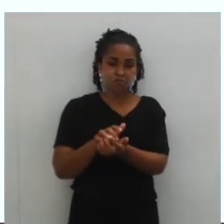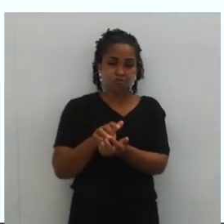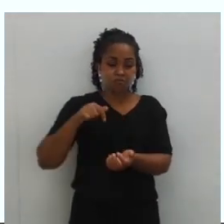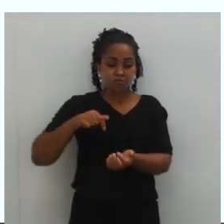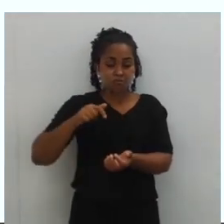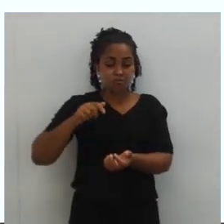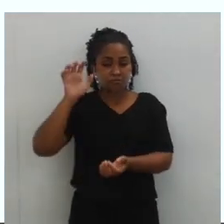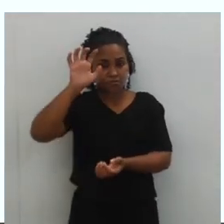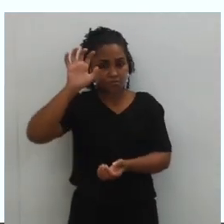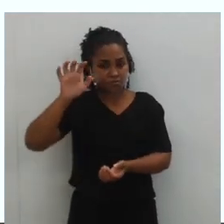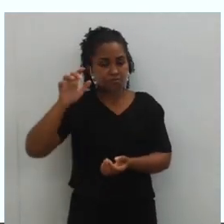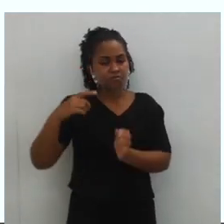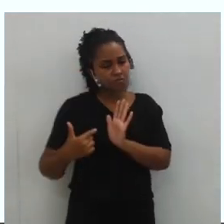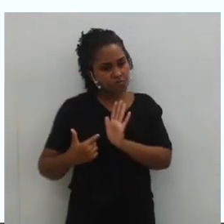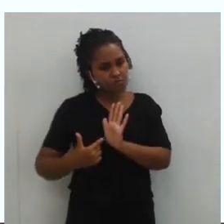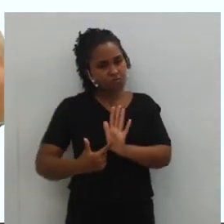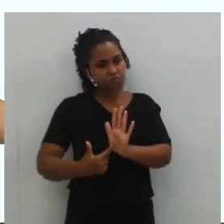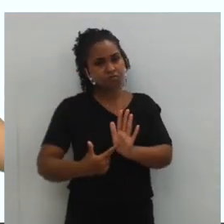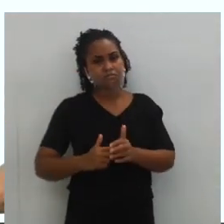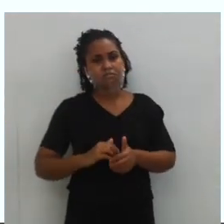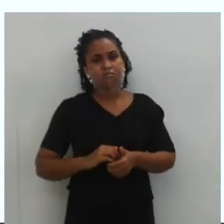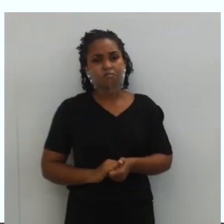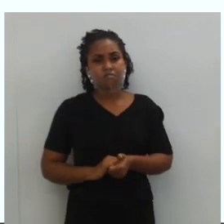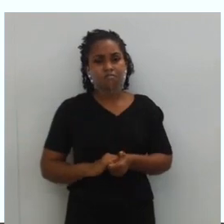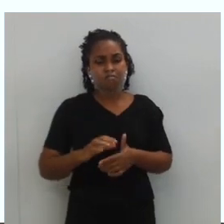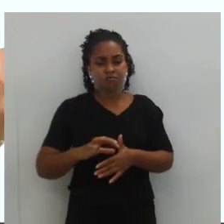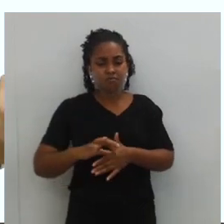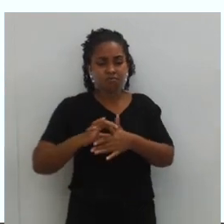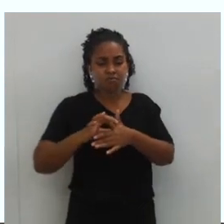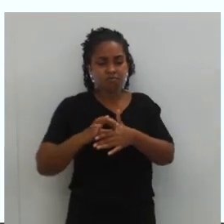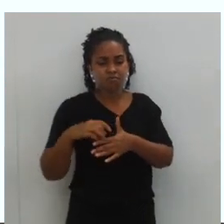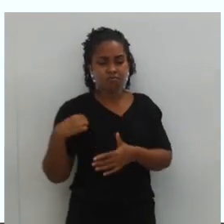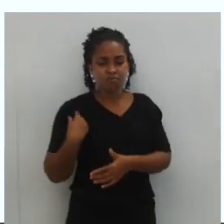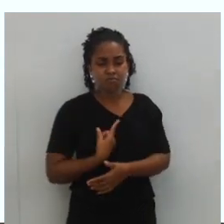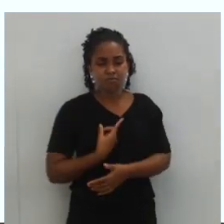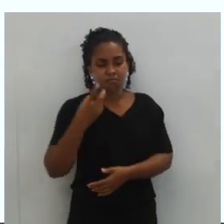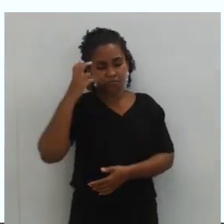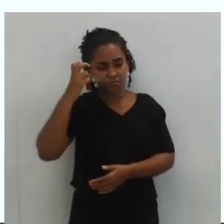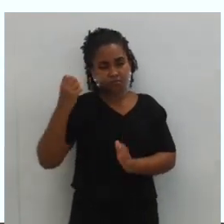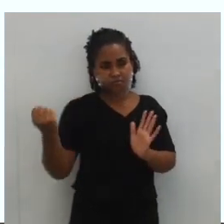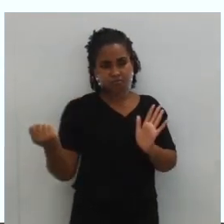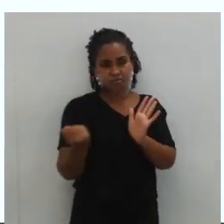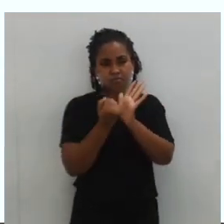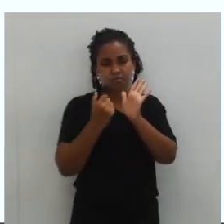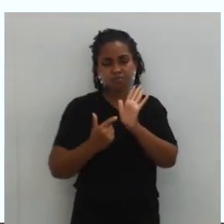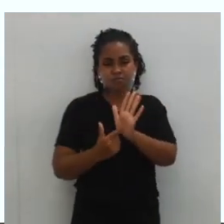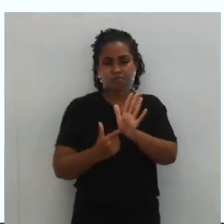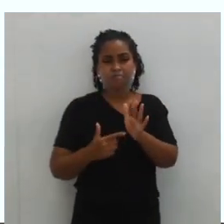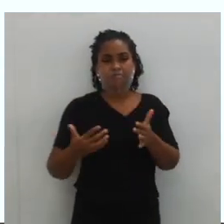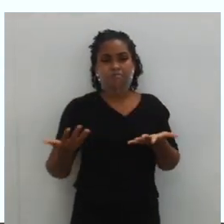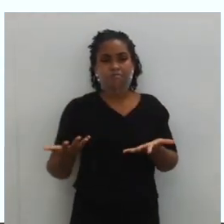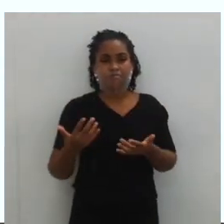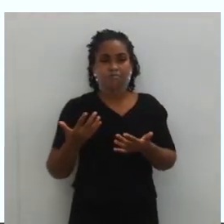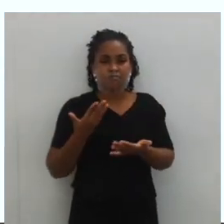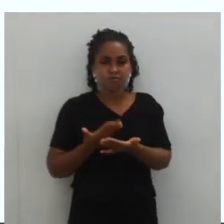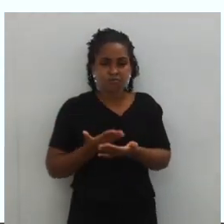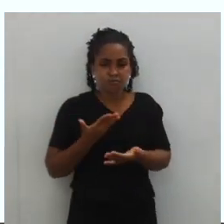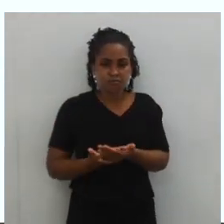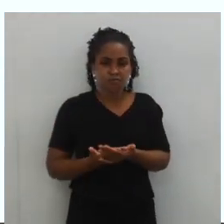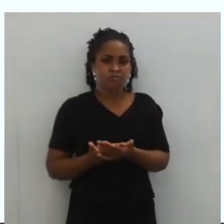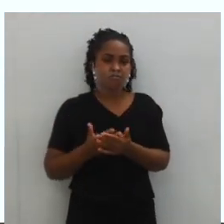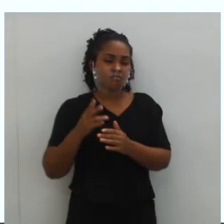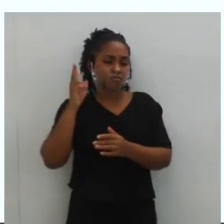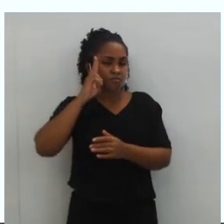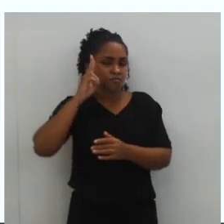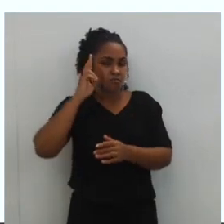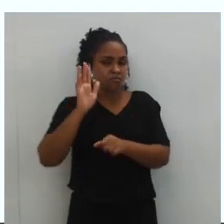na nossa região, que mostram, né, a realidade, a nossa cultura, que merece grande destaque. Bom, hoje estudamos um pouquinho